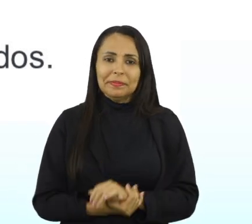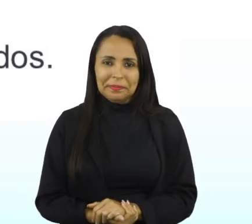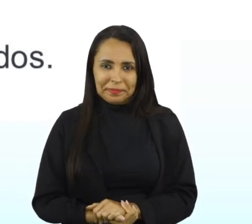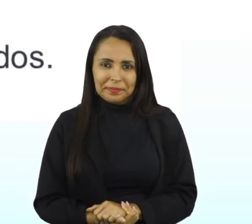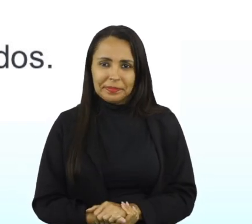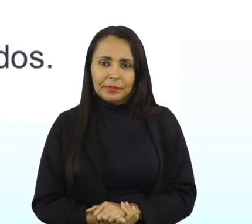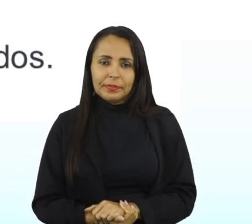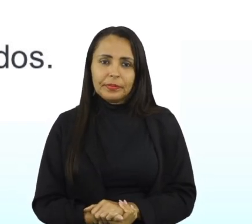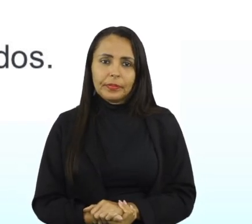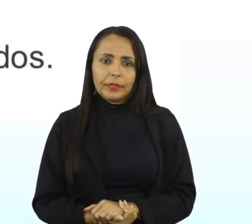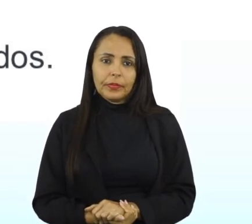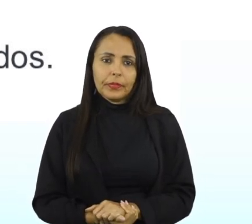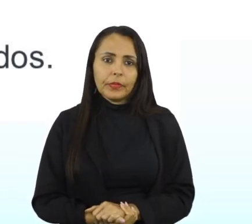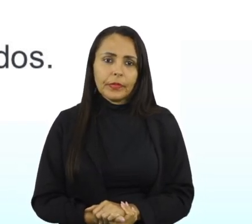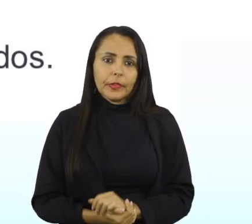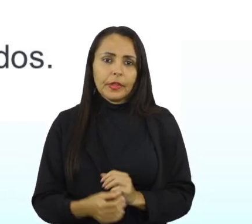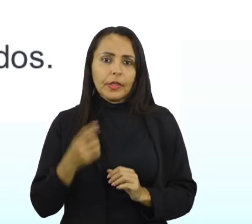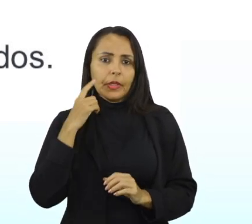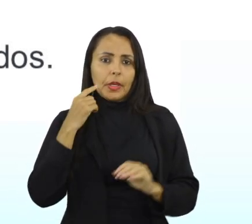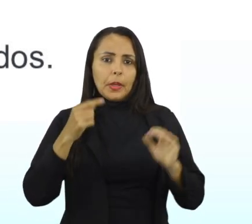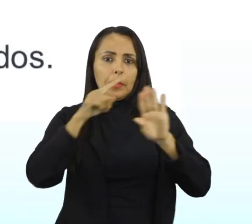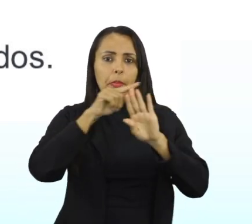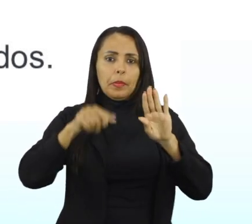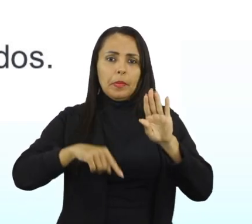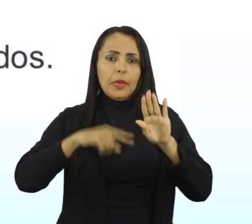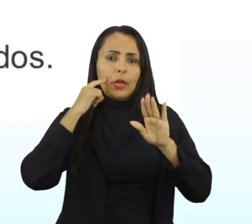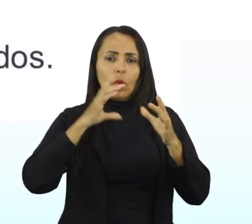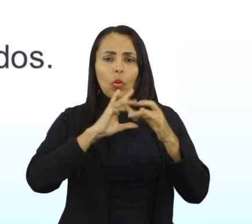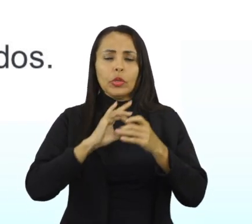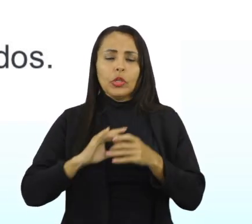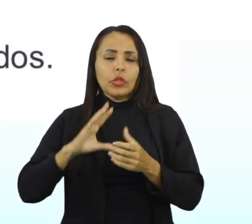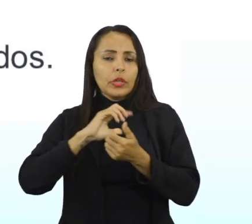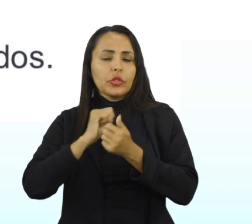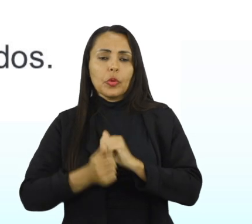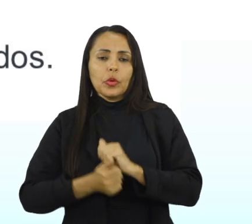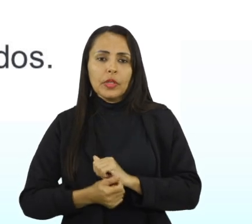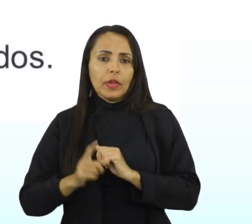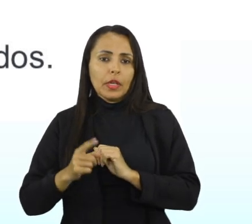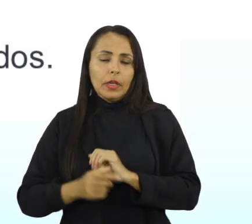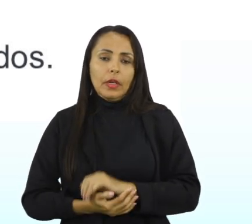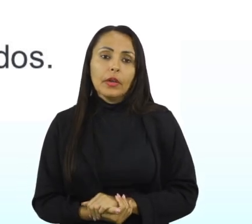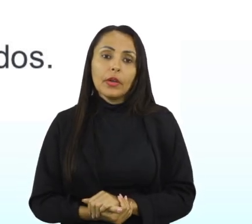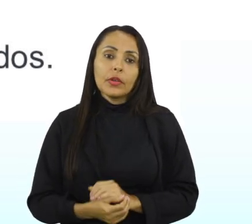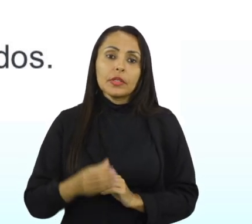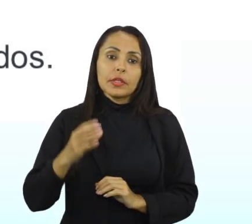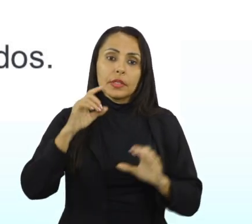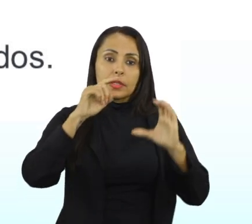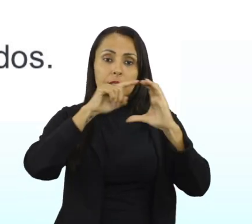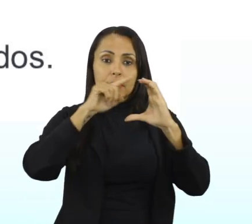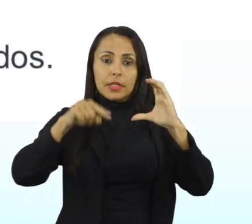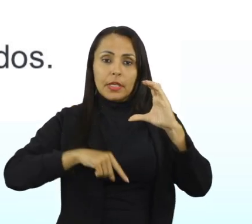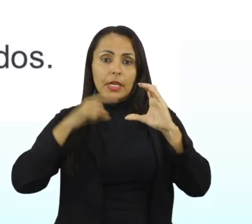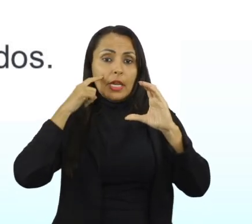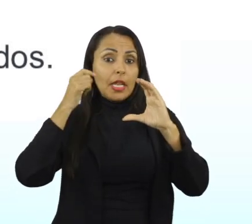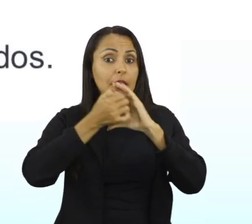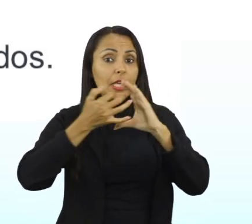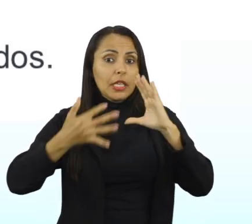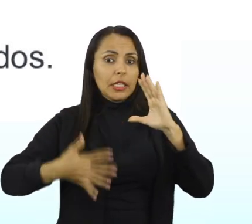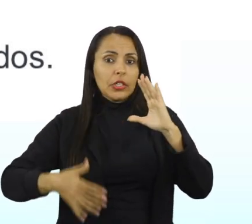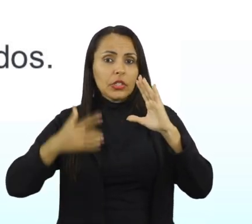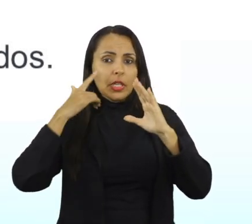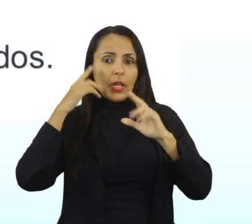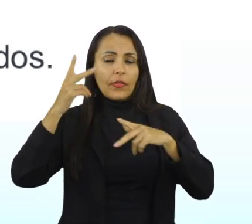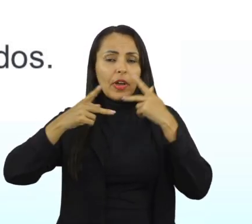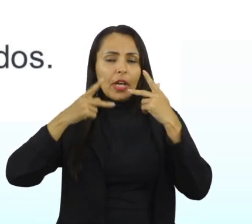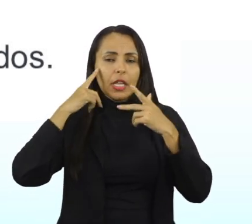Nunca. Jamais. B. Aplicada em contexto da área desportiva? Também não. C.